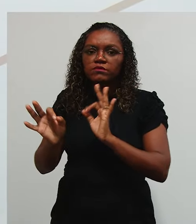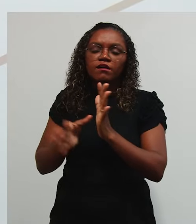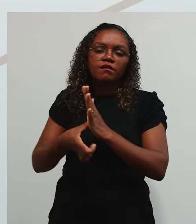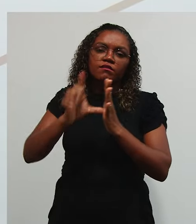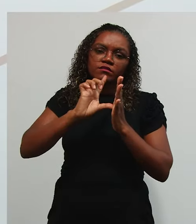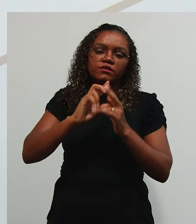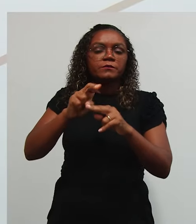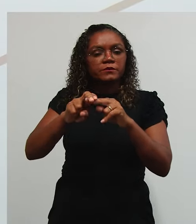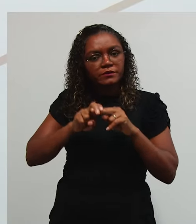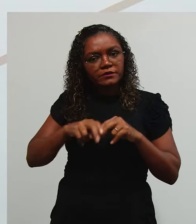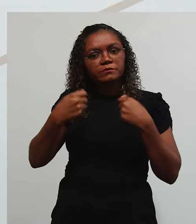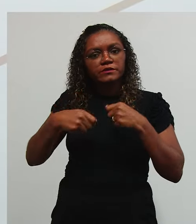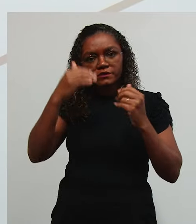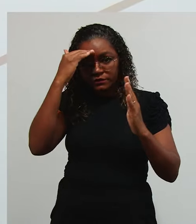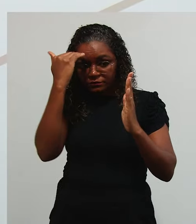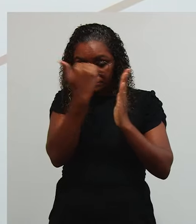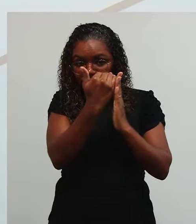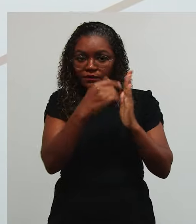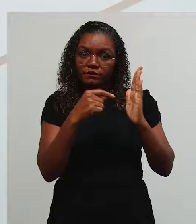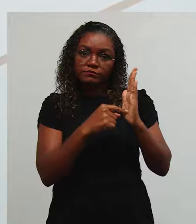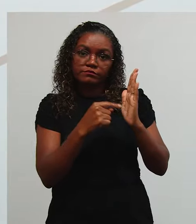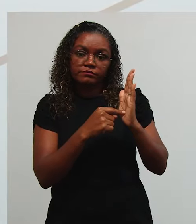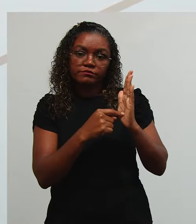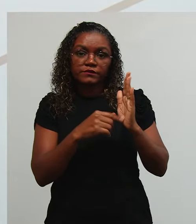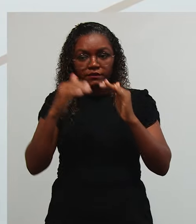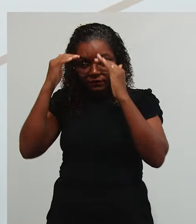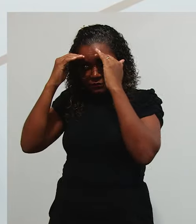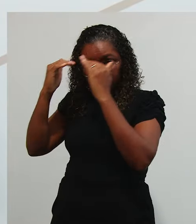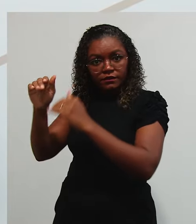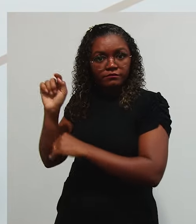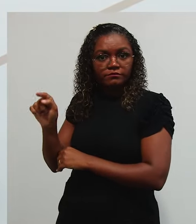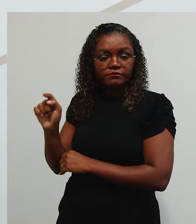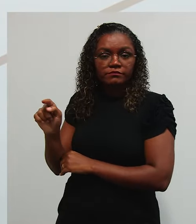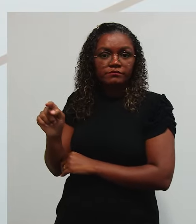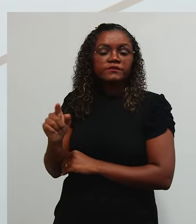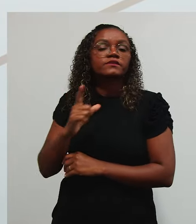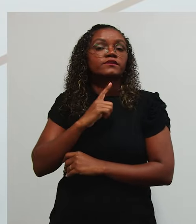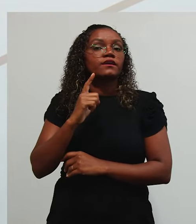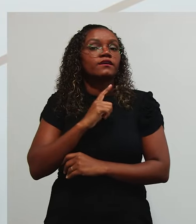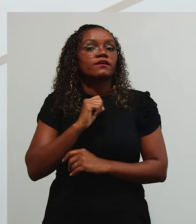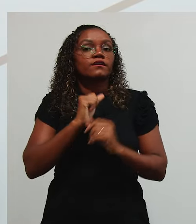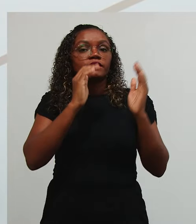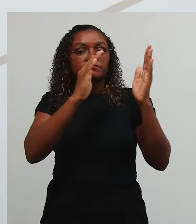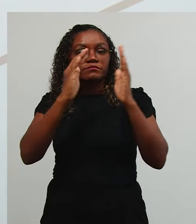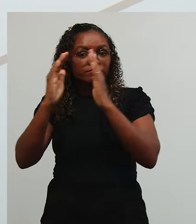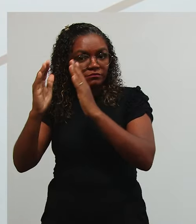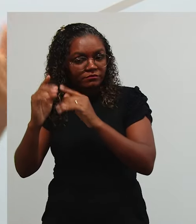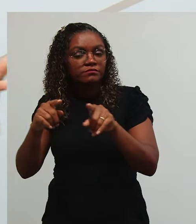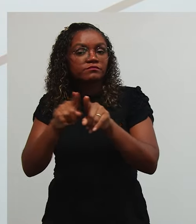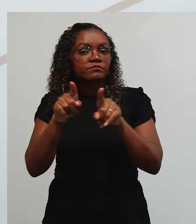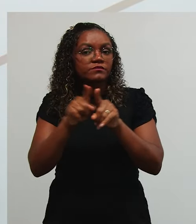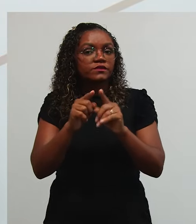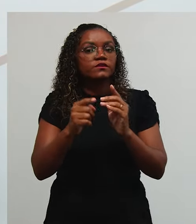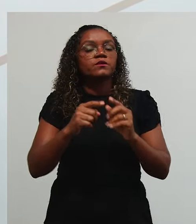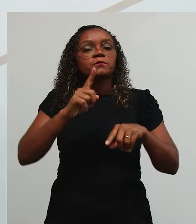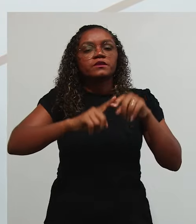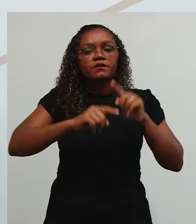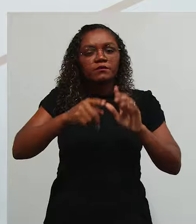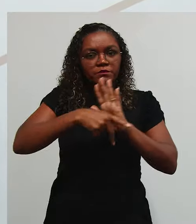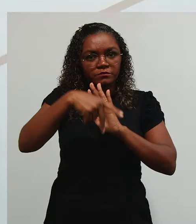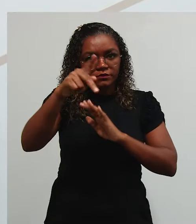respeitada no entanto conforme tá no material de você e também nas obras da minha biblioteca esses princípios tanto a